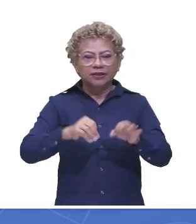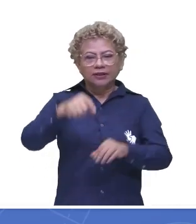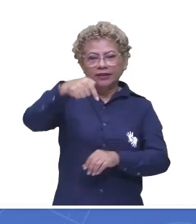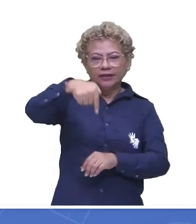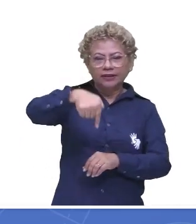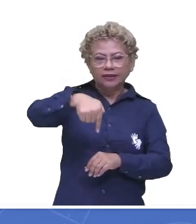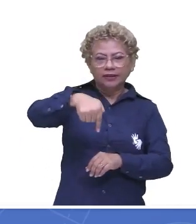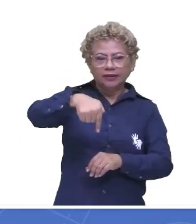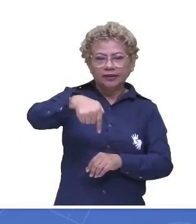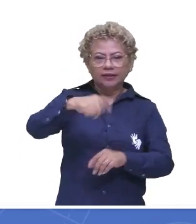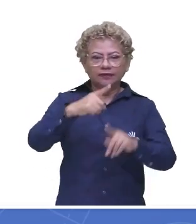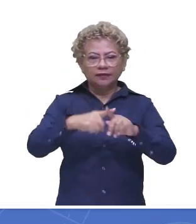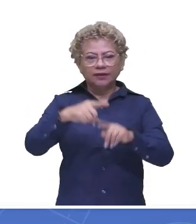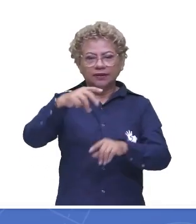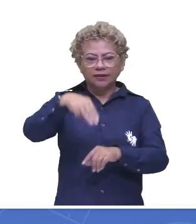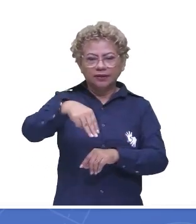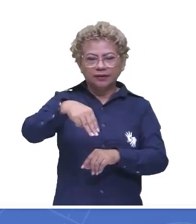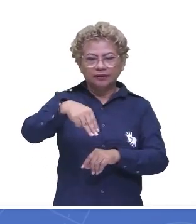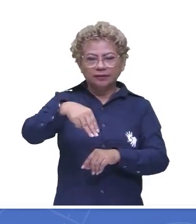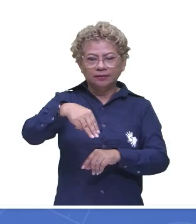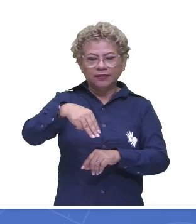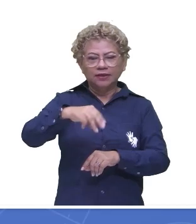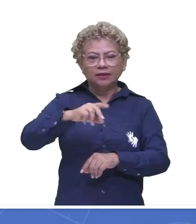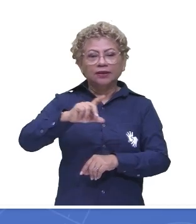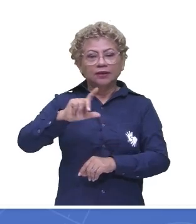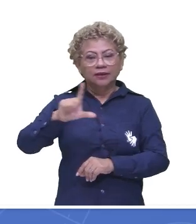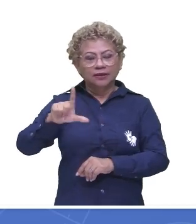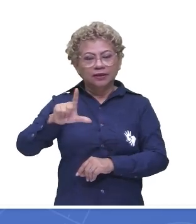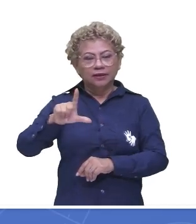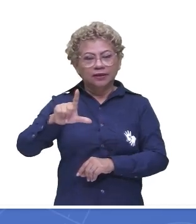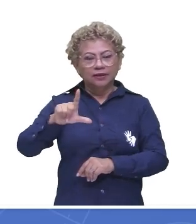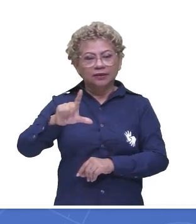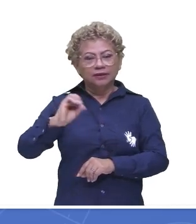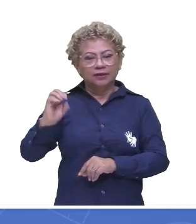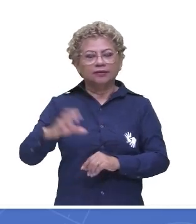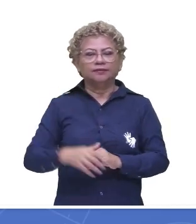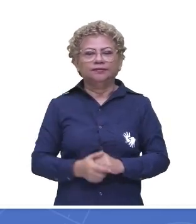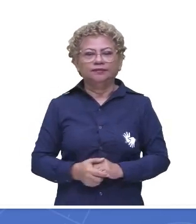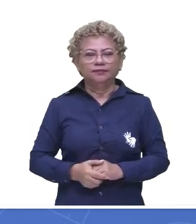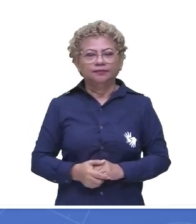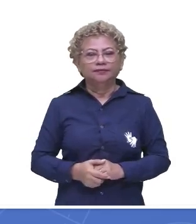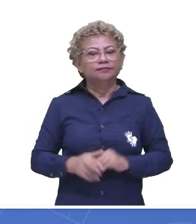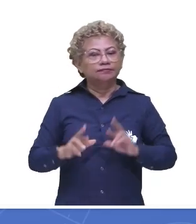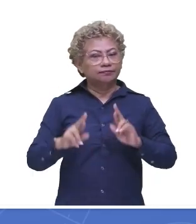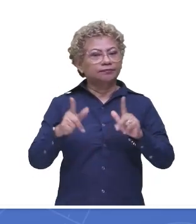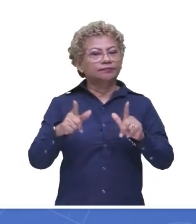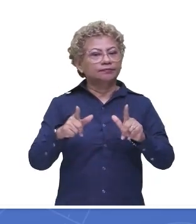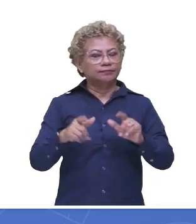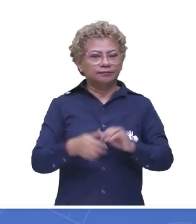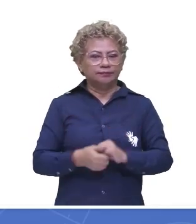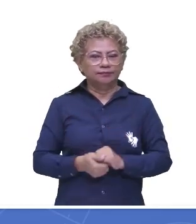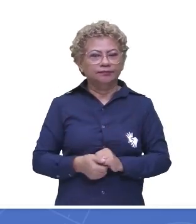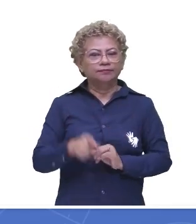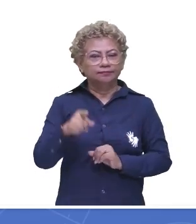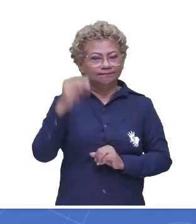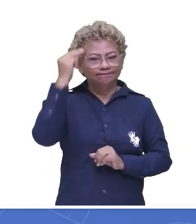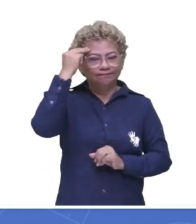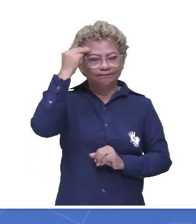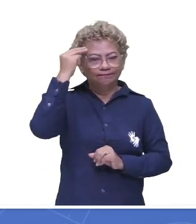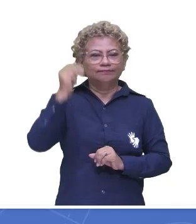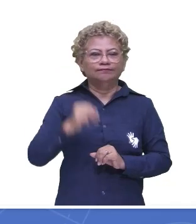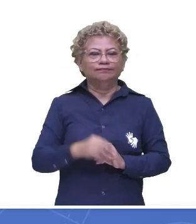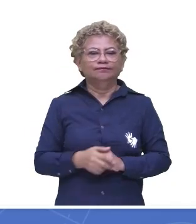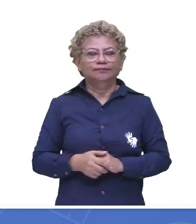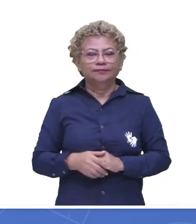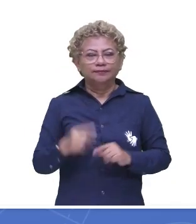a M vezes L, beleza? Percebeu a diferença aqui entre os dois? Calor sensível, calor latente? Você vai ter que saber identificar,